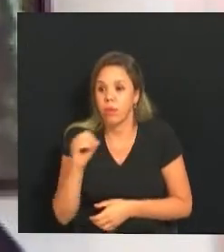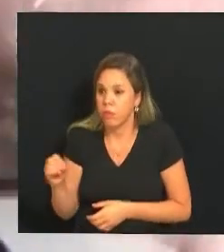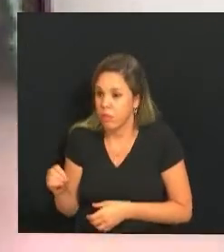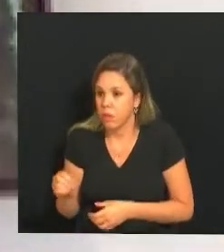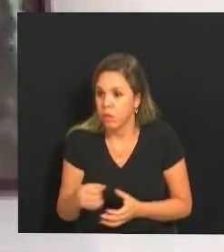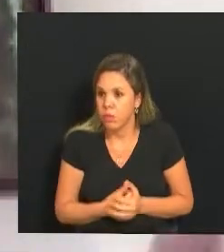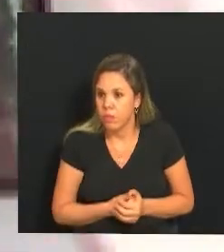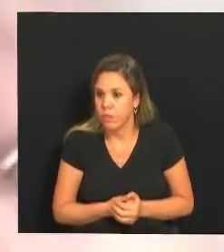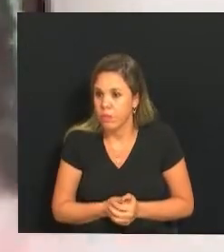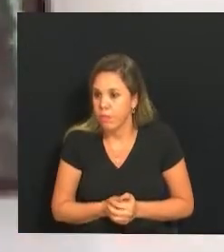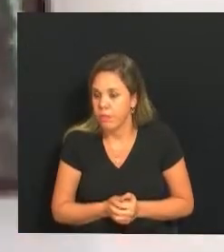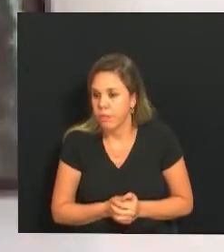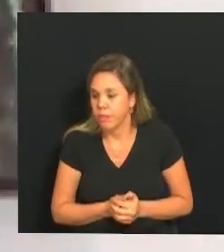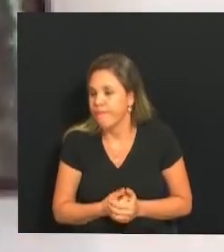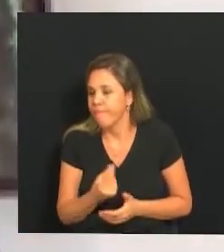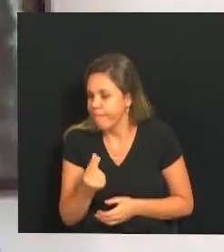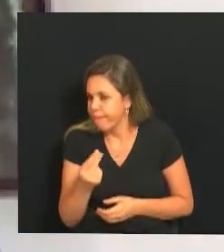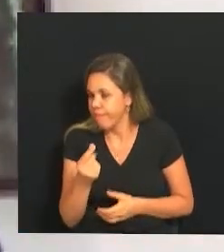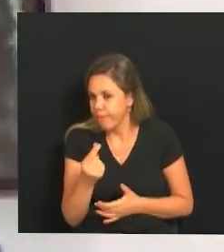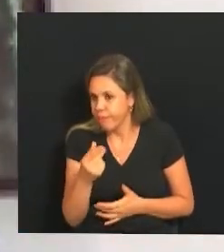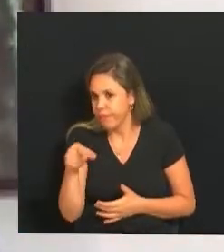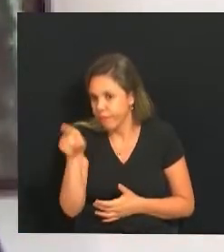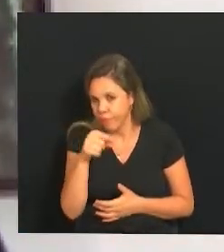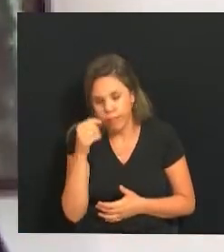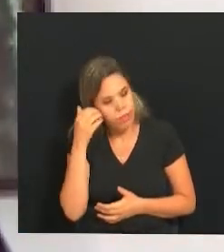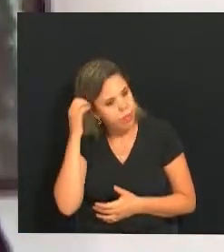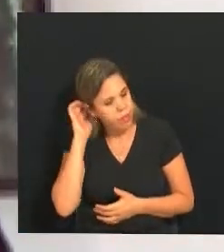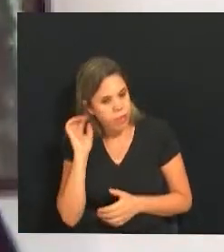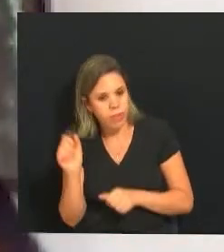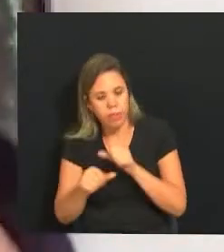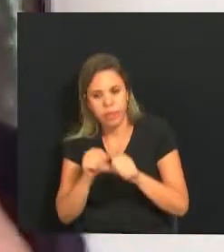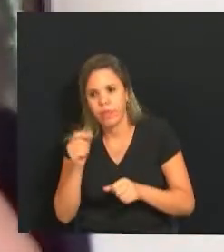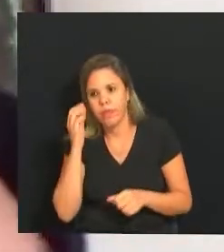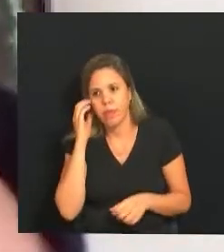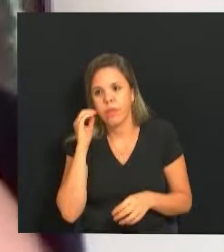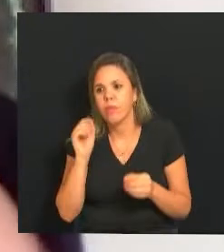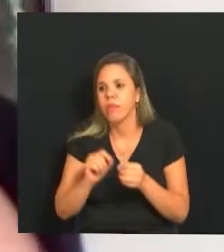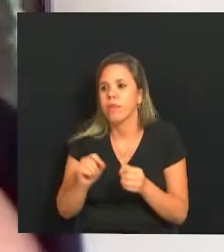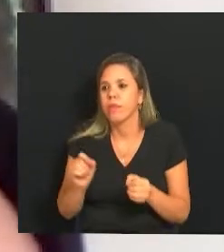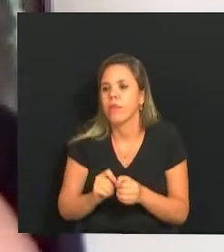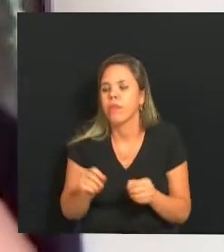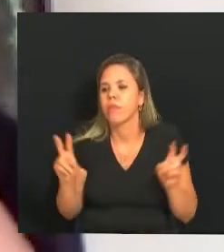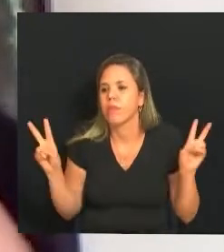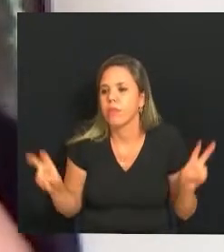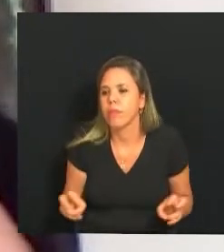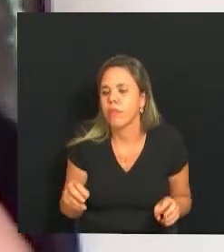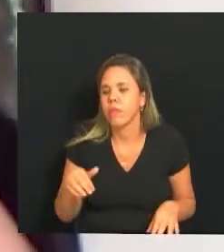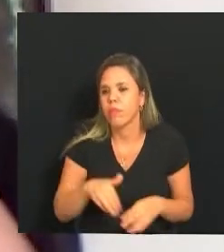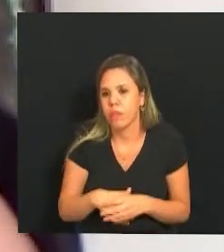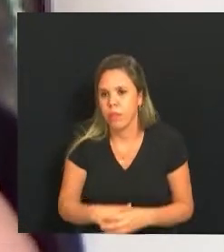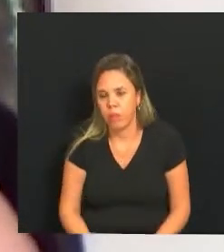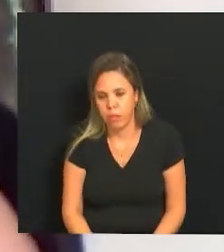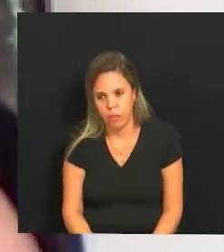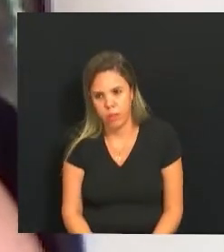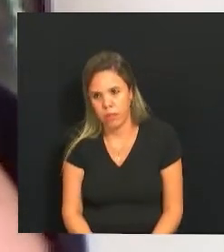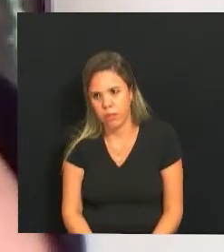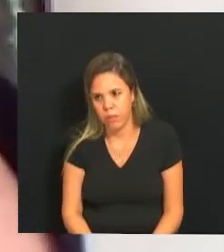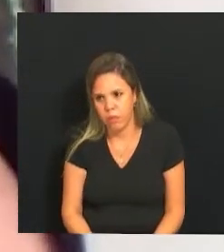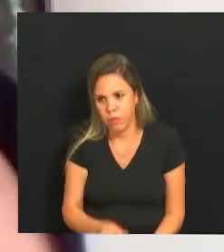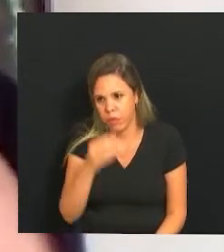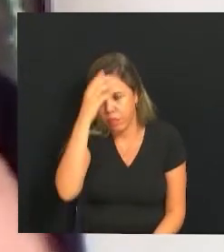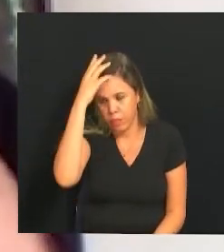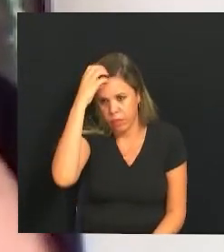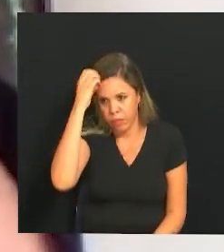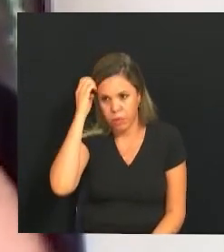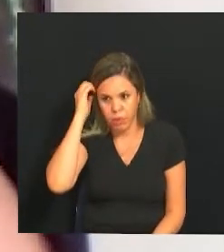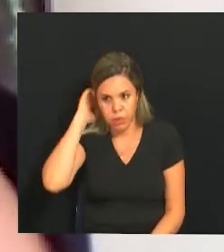assim, né, é muito tempo para você fazer essa alteração aí em termos das emissões. E as metas